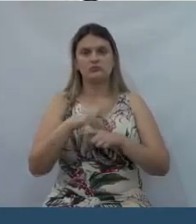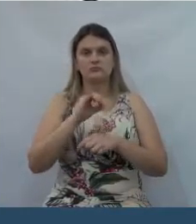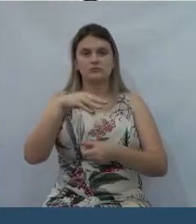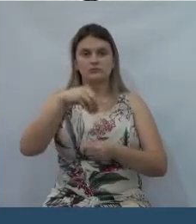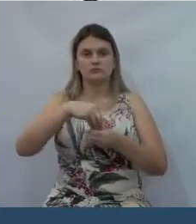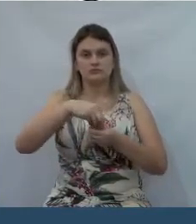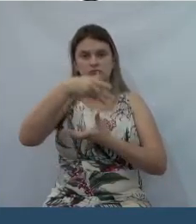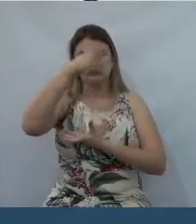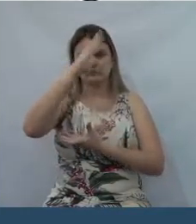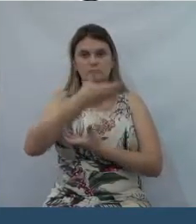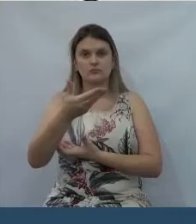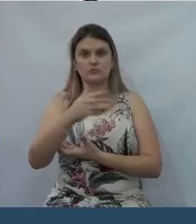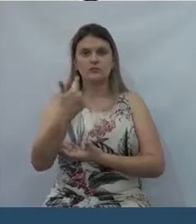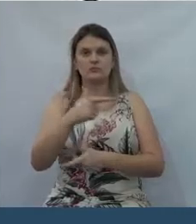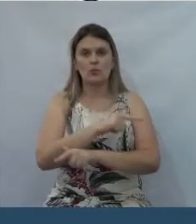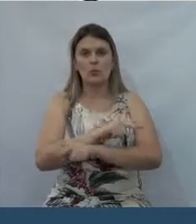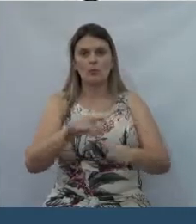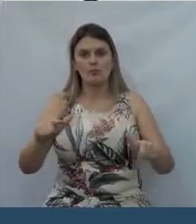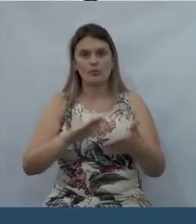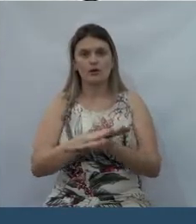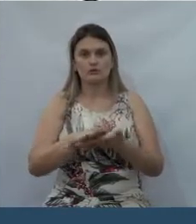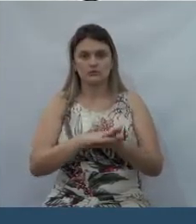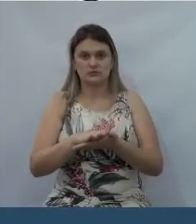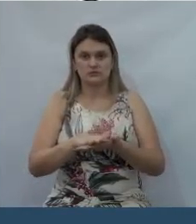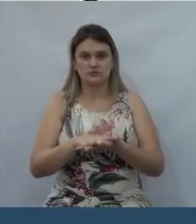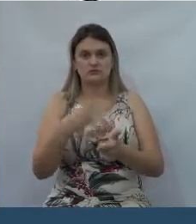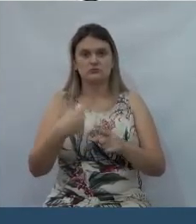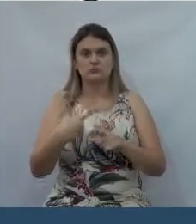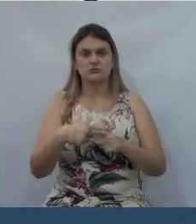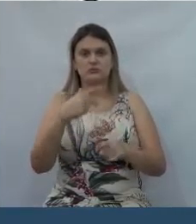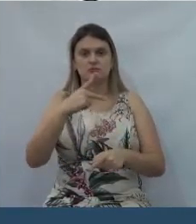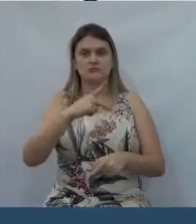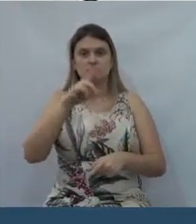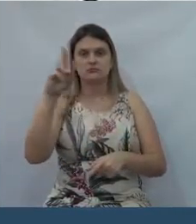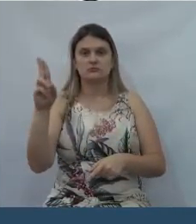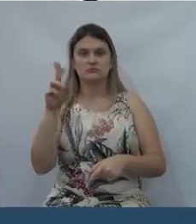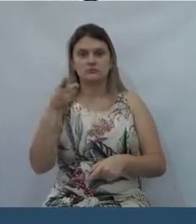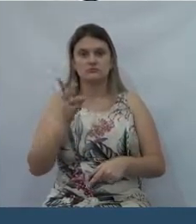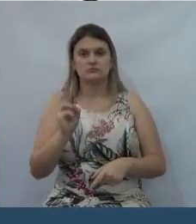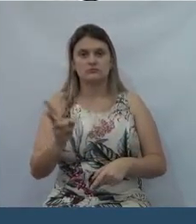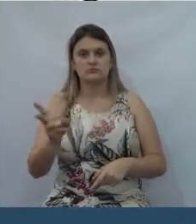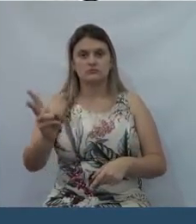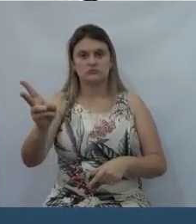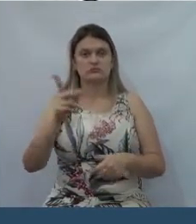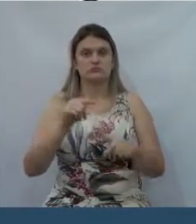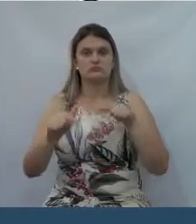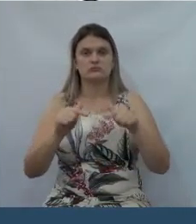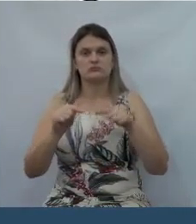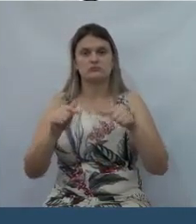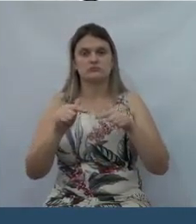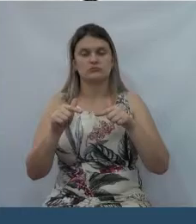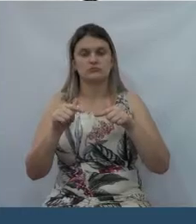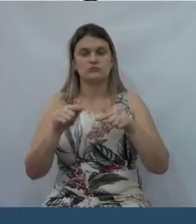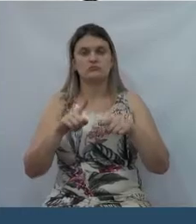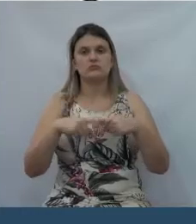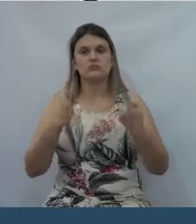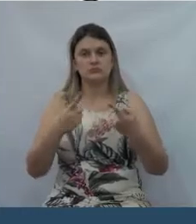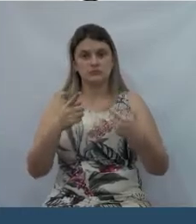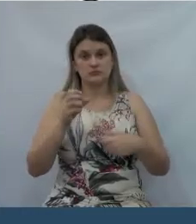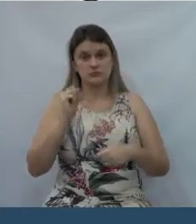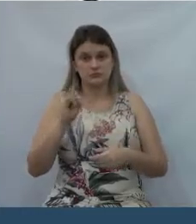nada. Então, era melhor até não ter, que Porto União continuaria prestando esse atendimento.